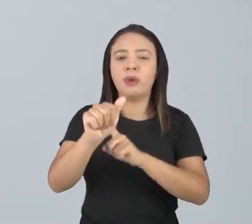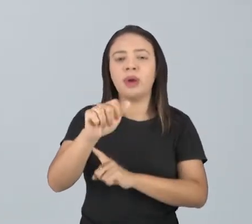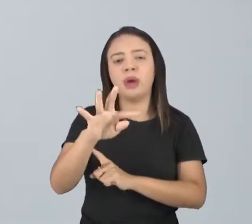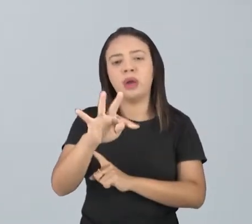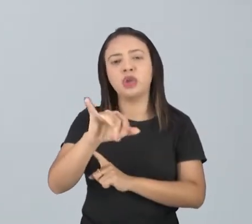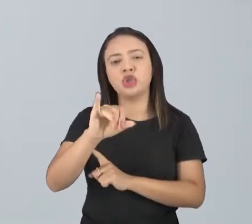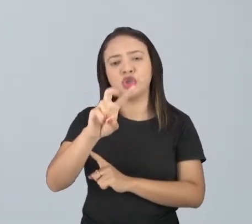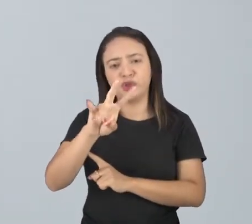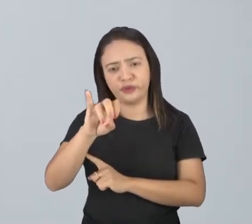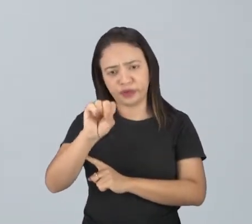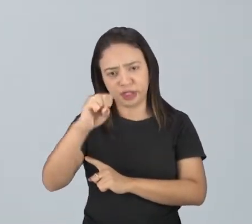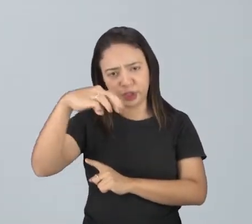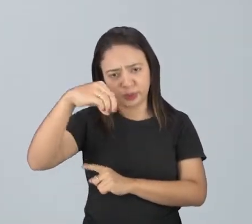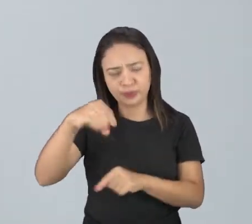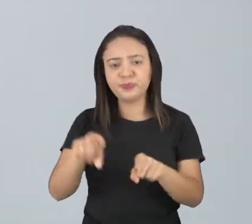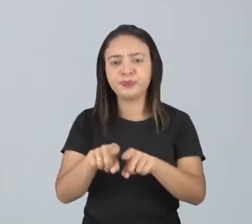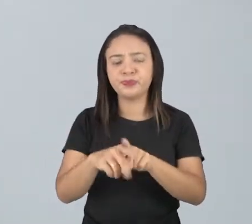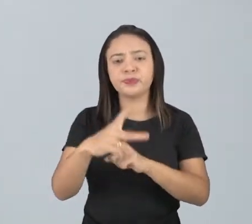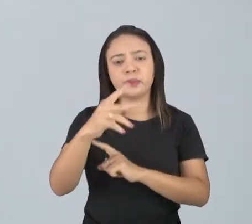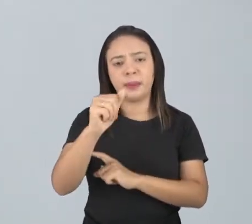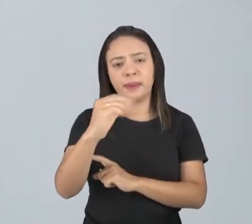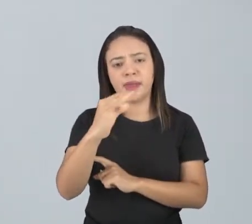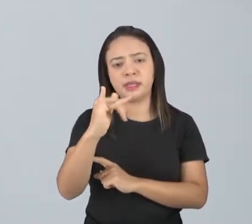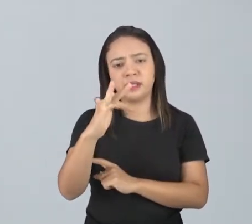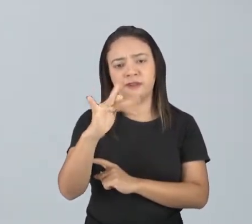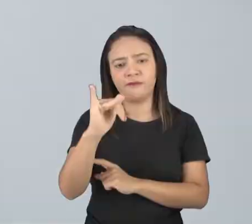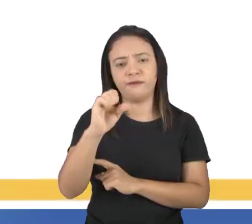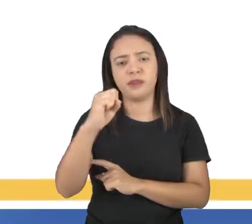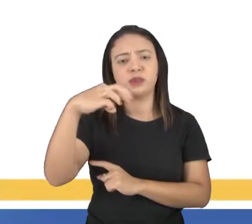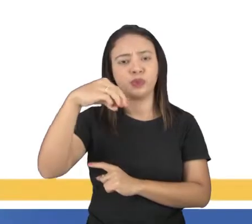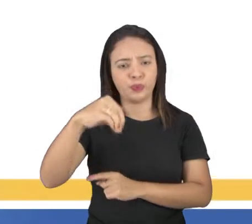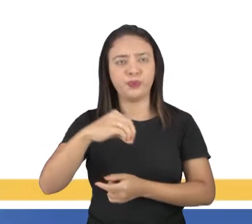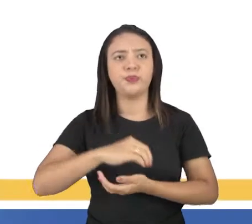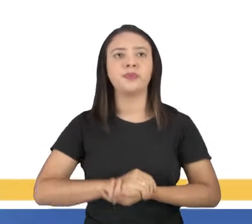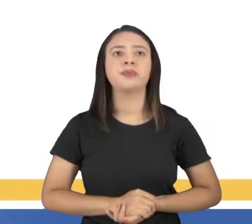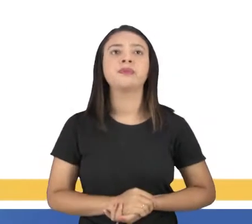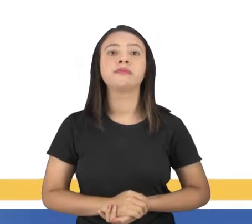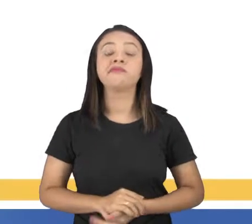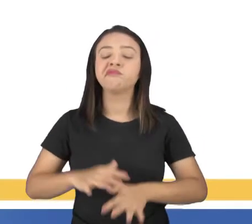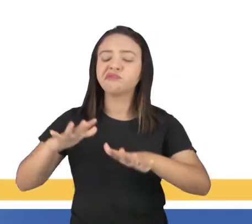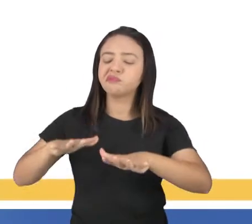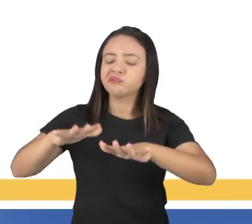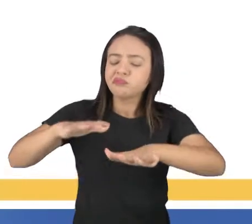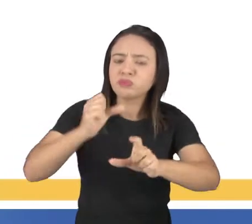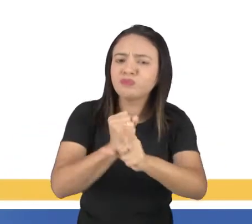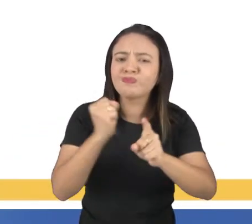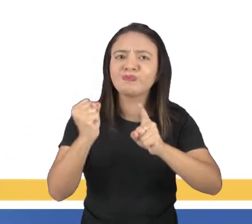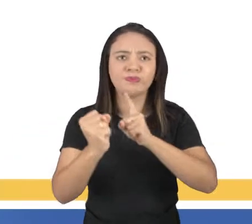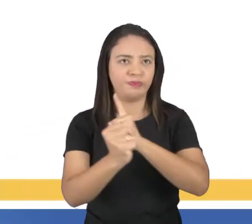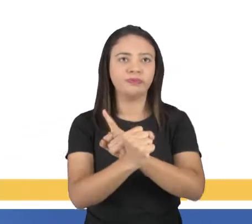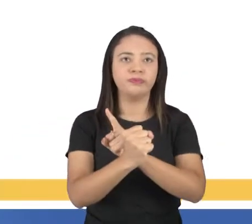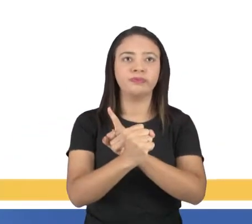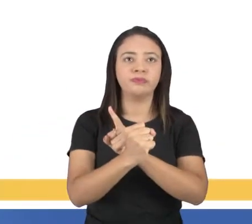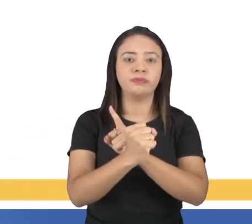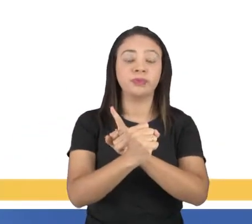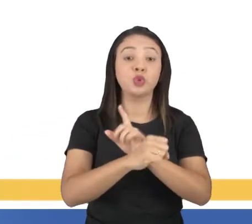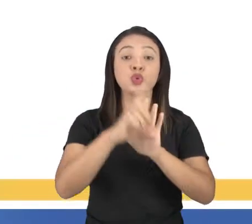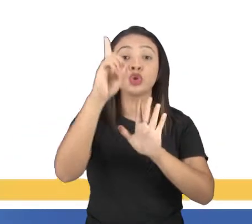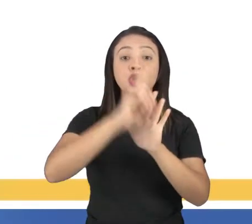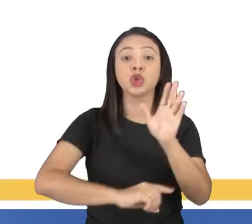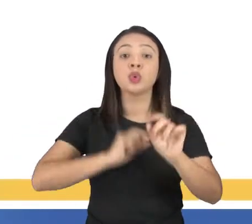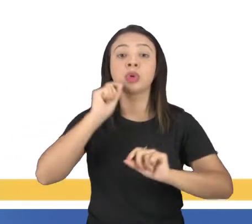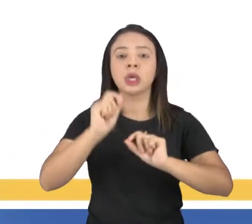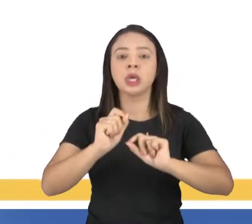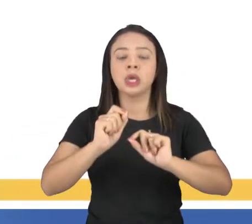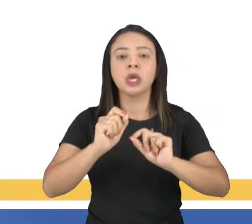também o pacifismo, certo? Então vamos lá, observem aí. Movimentos sociais. O direito de manifestação